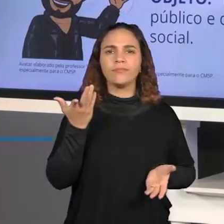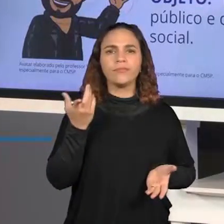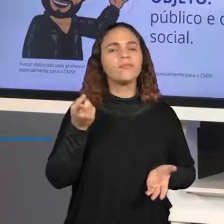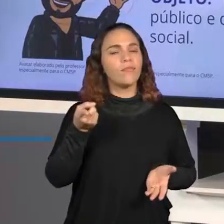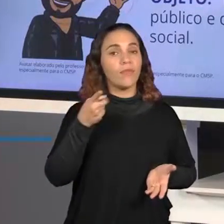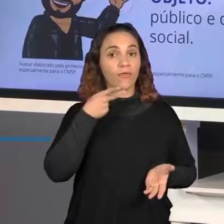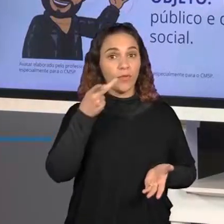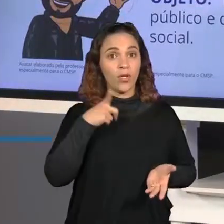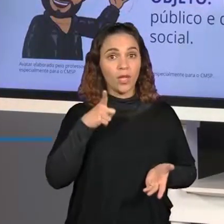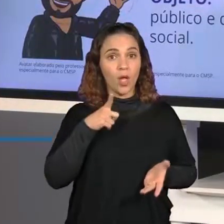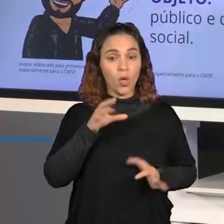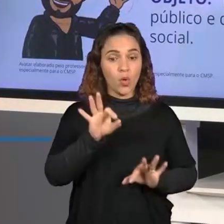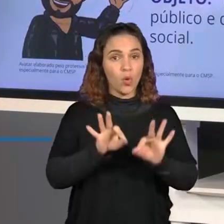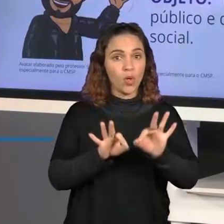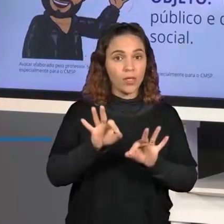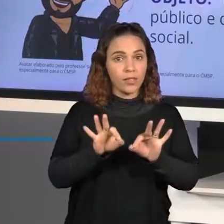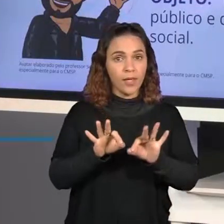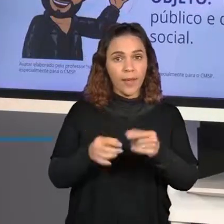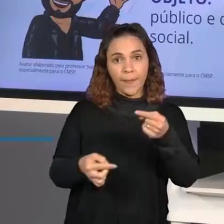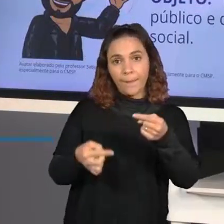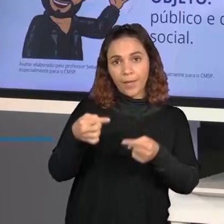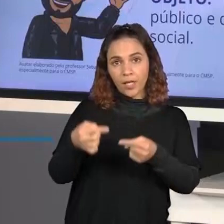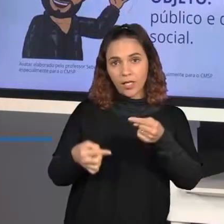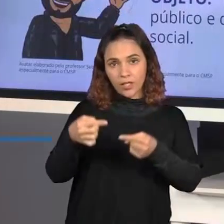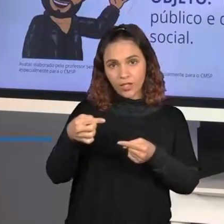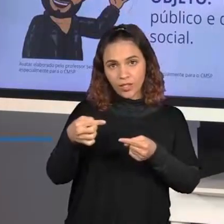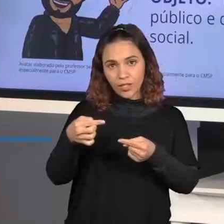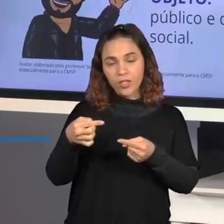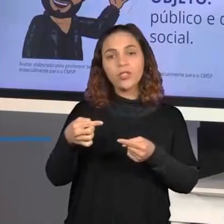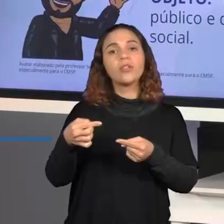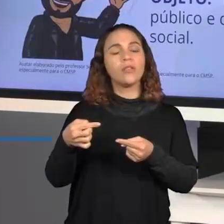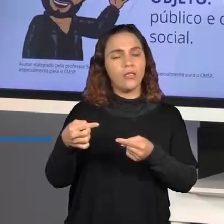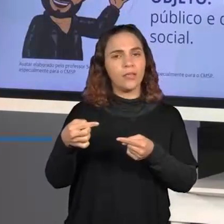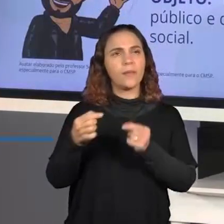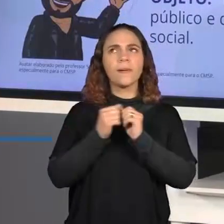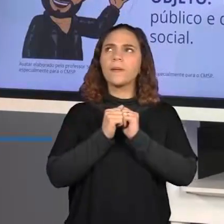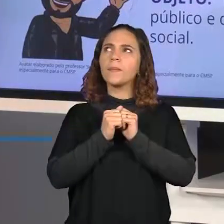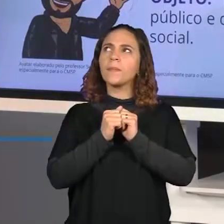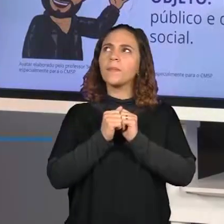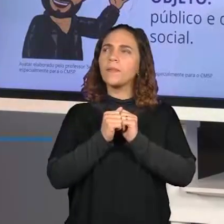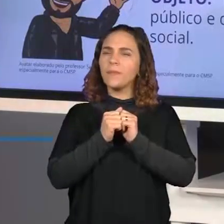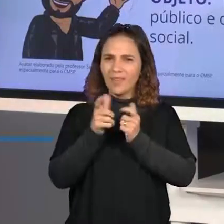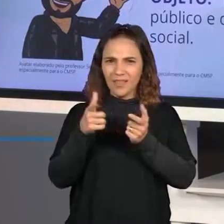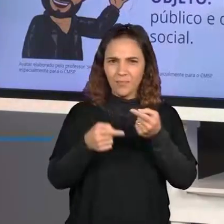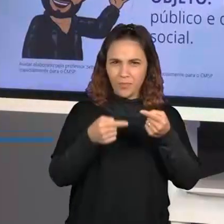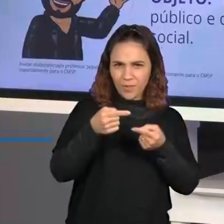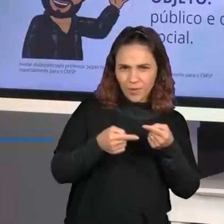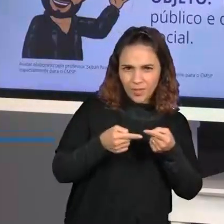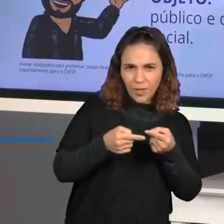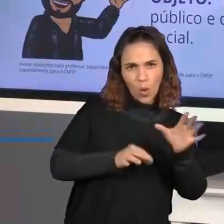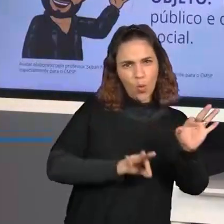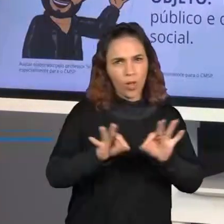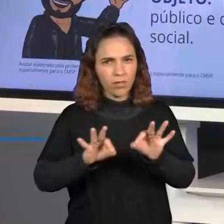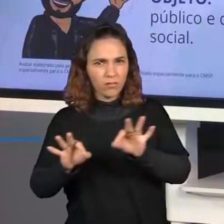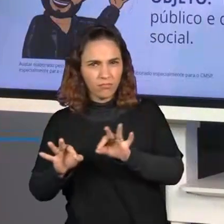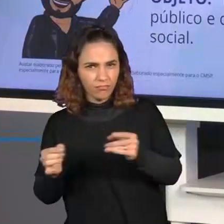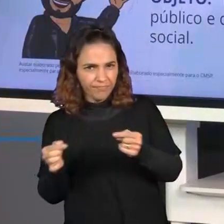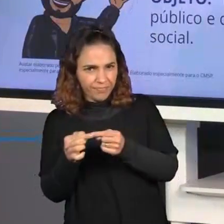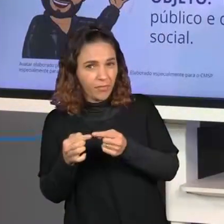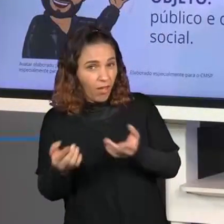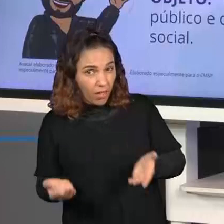organização política, política organizacional. Será que tem a ver com política e organização?